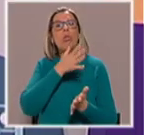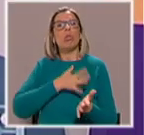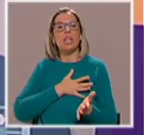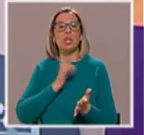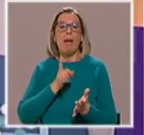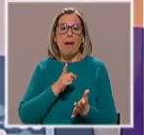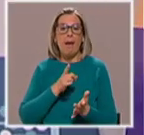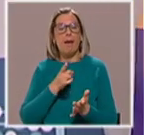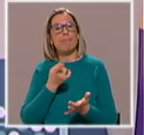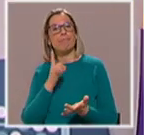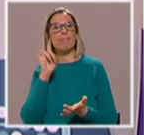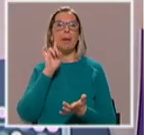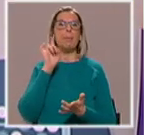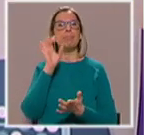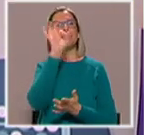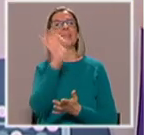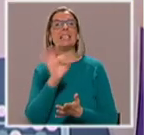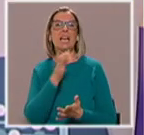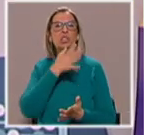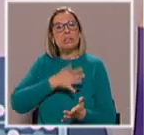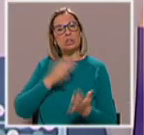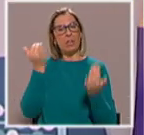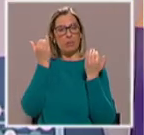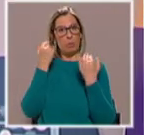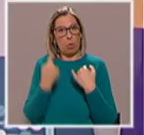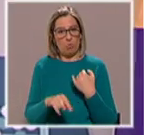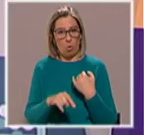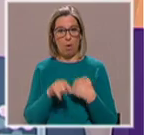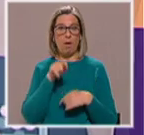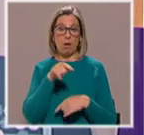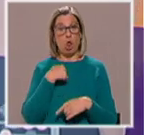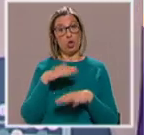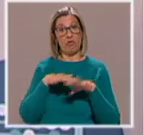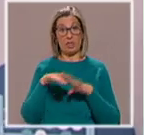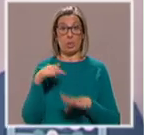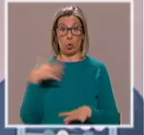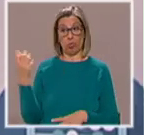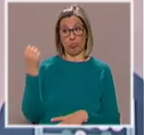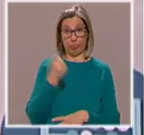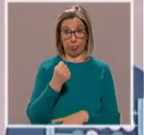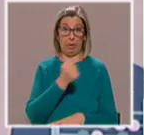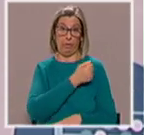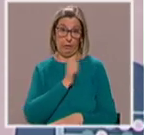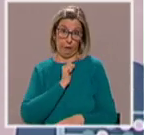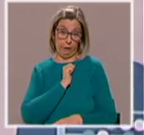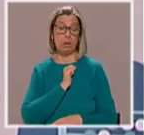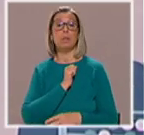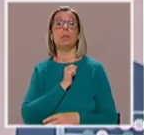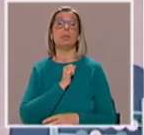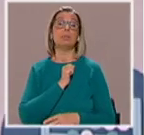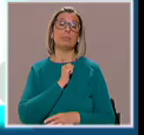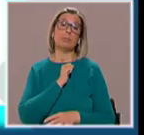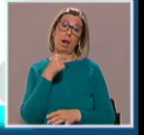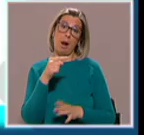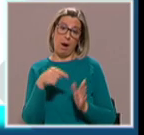indicação adequada em termos de quantidade de nutrientes. E é isso que nós fizemos. Nós escolhemos aqui um produto